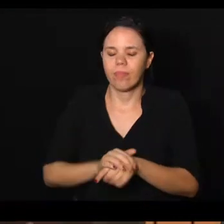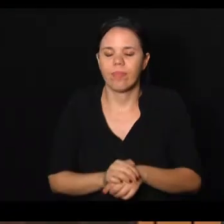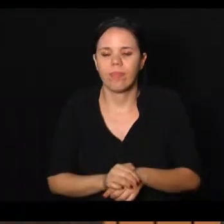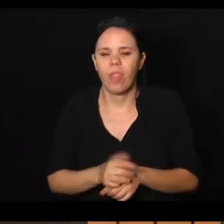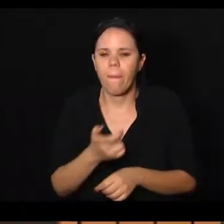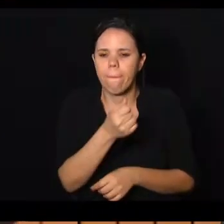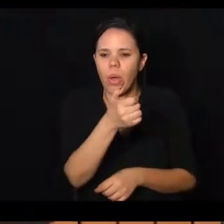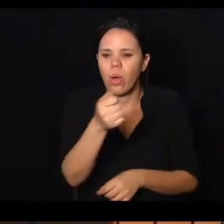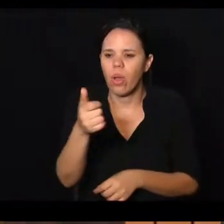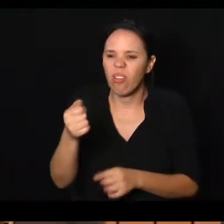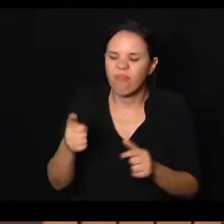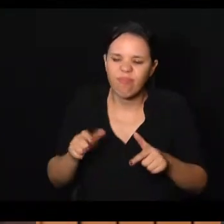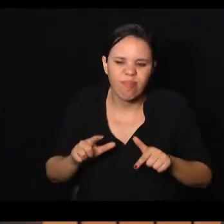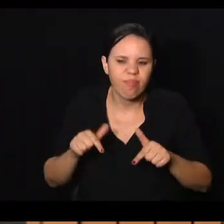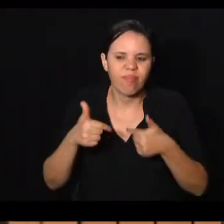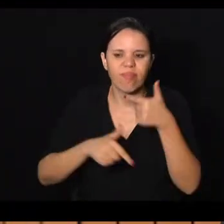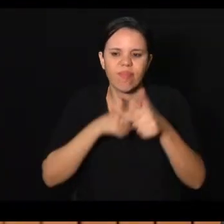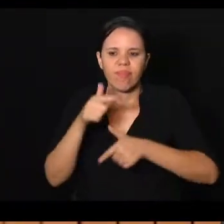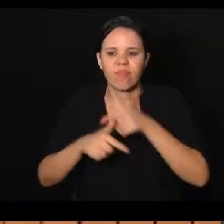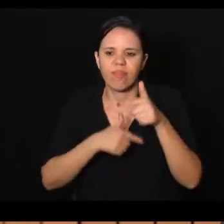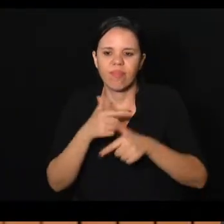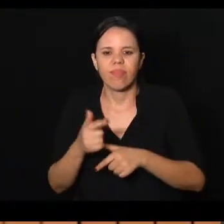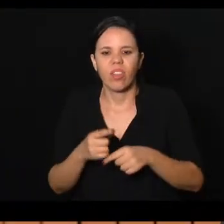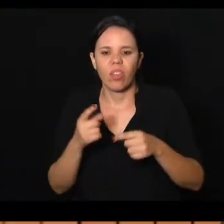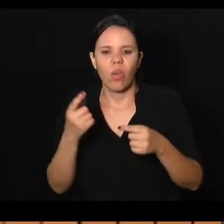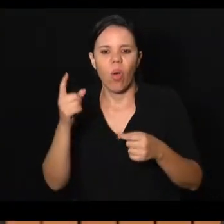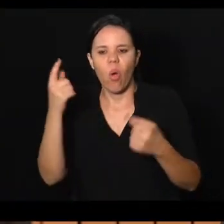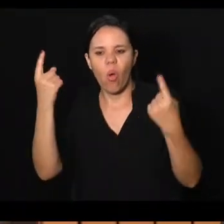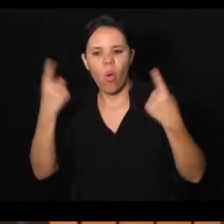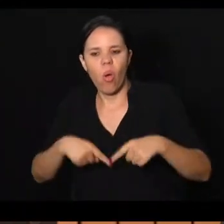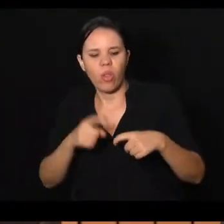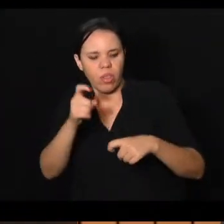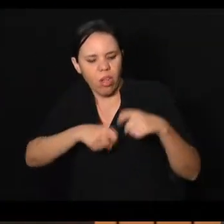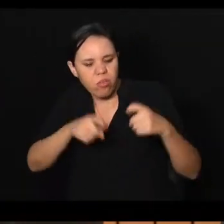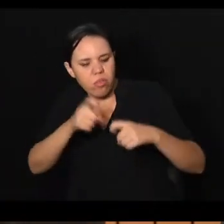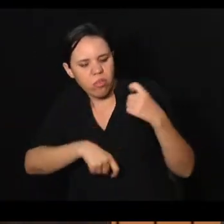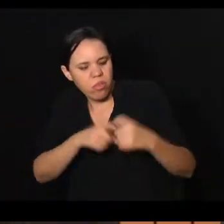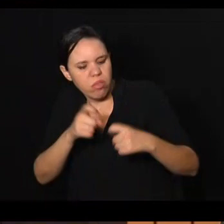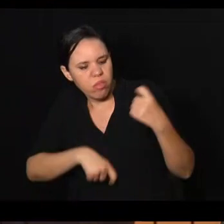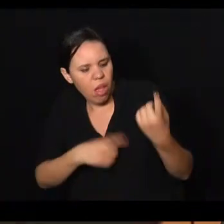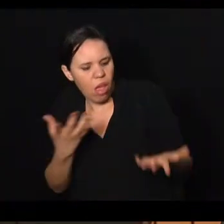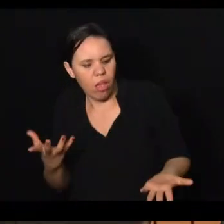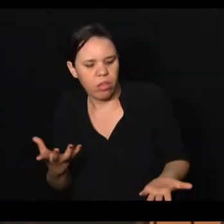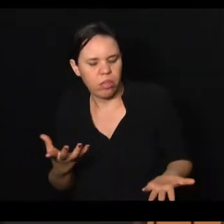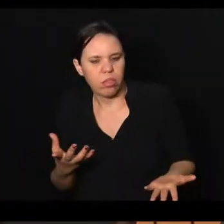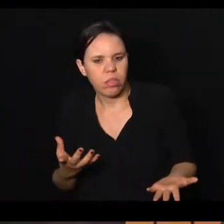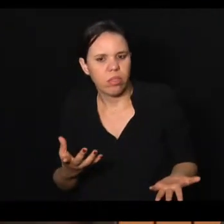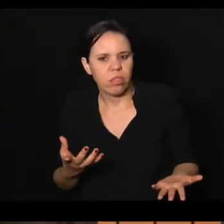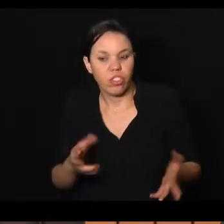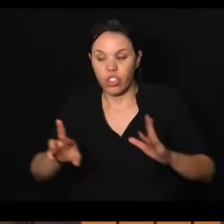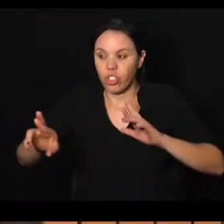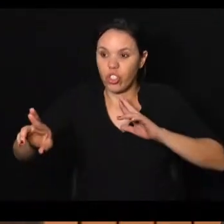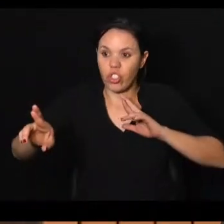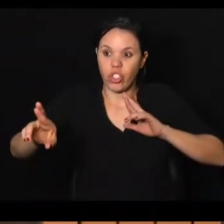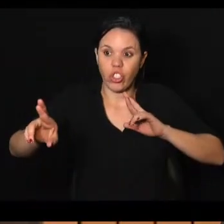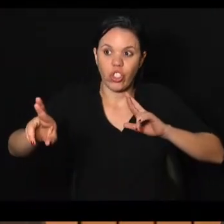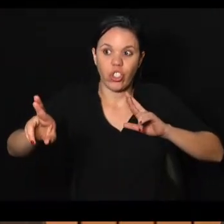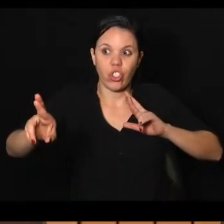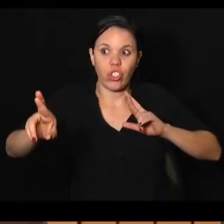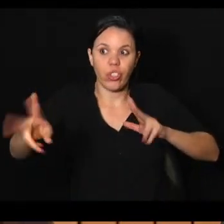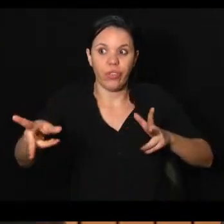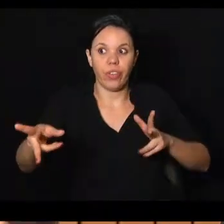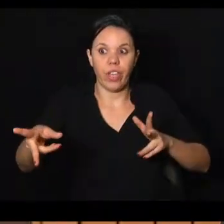poucas iniciativas contra o abuso sexual. Há uma diferença entre exploração sexual e o abuso